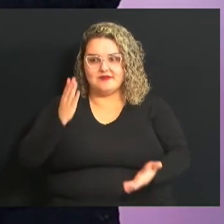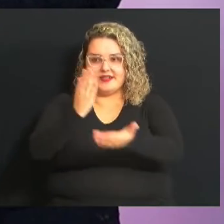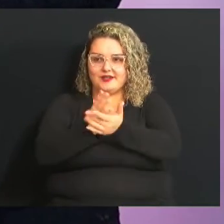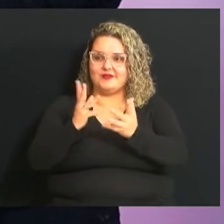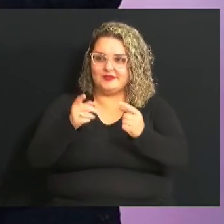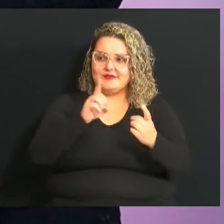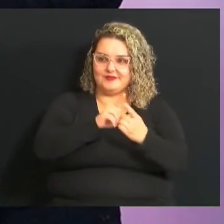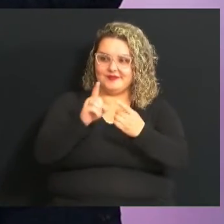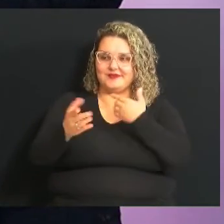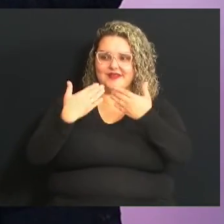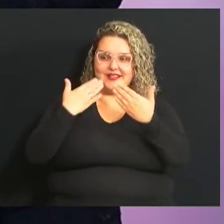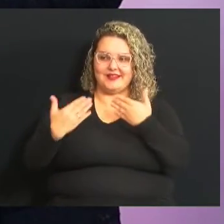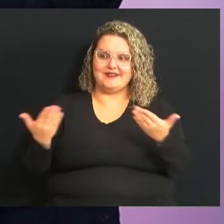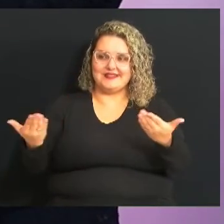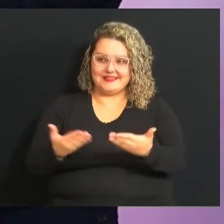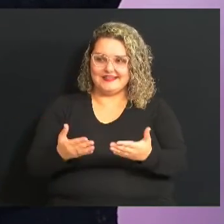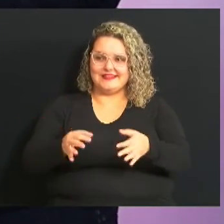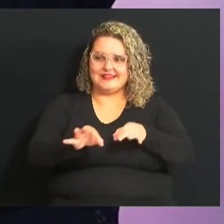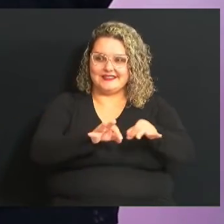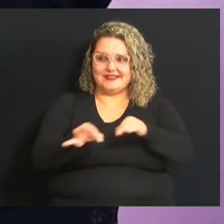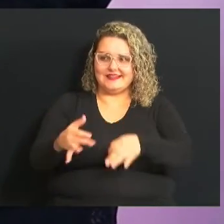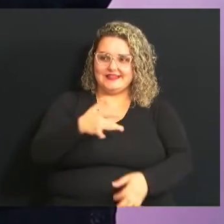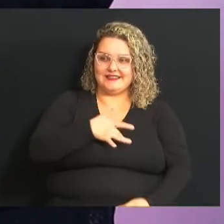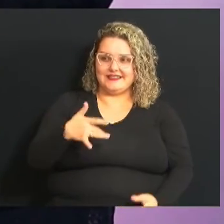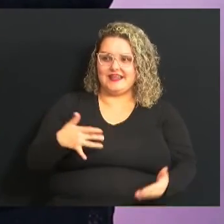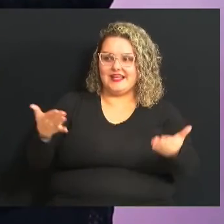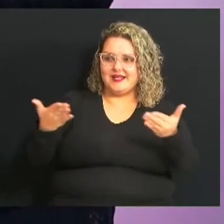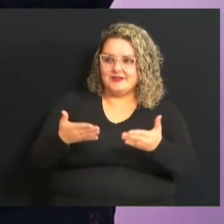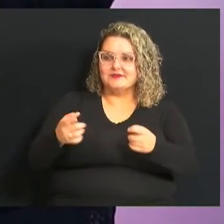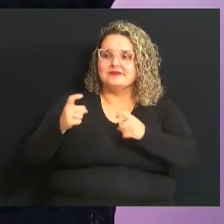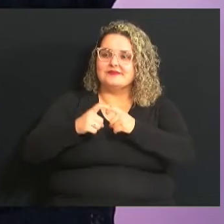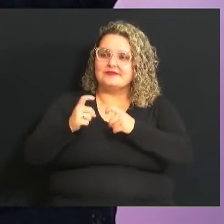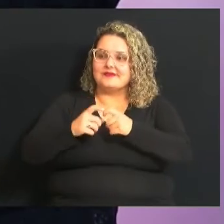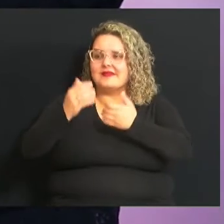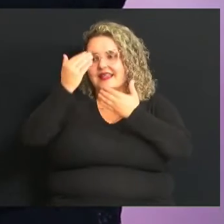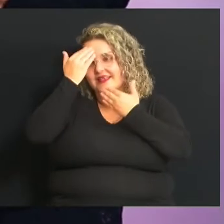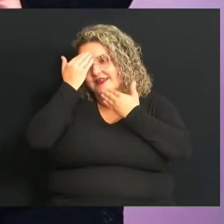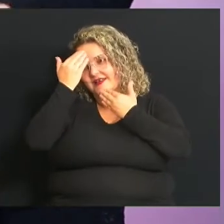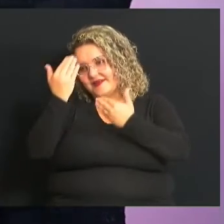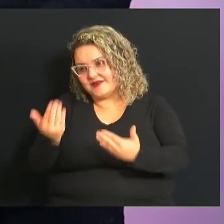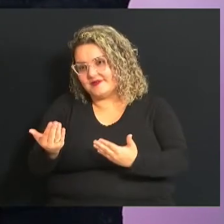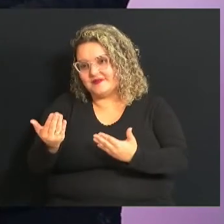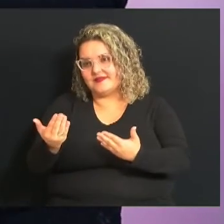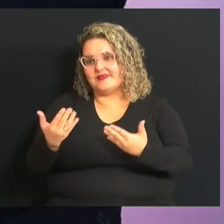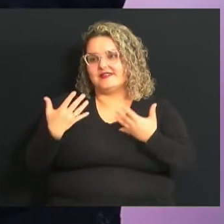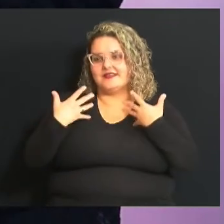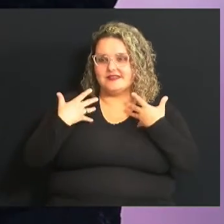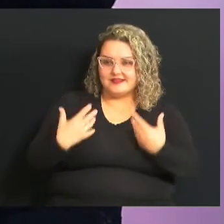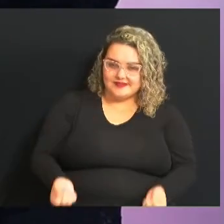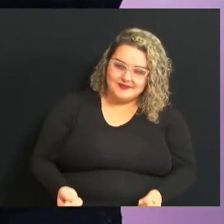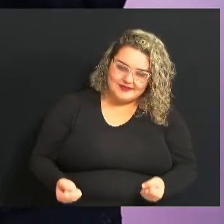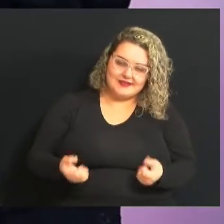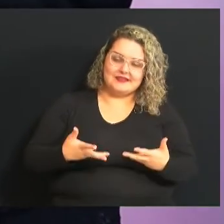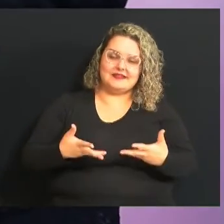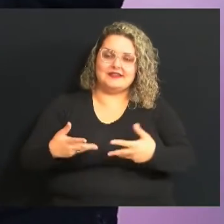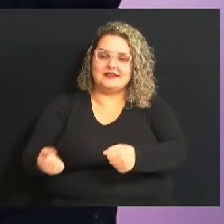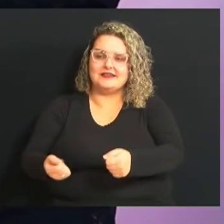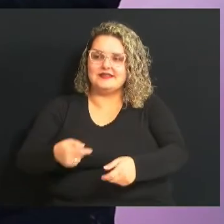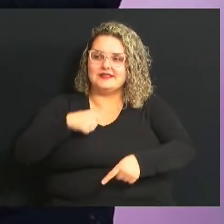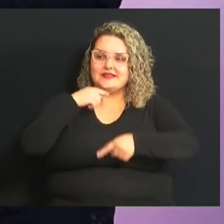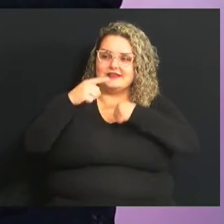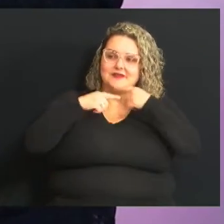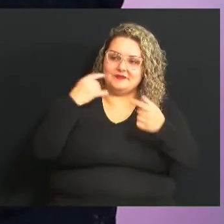com a gente aqui hoje dentro do quadro Saúde Agora. Doutora André, muito obrigada, viu, por tirar as nossas dúvidas e dar todas